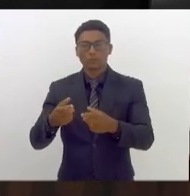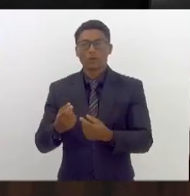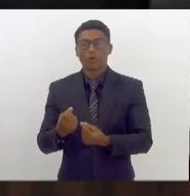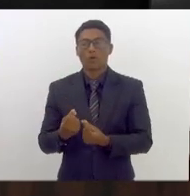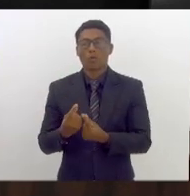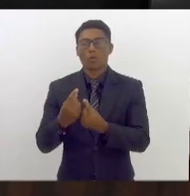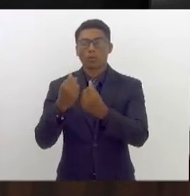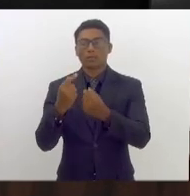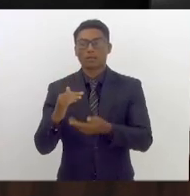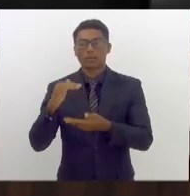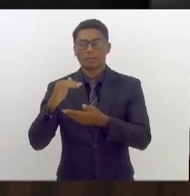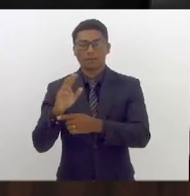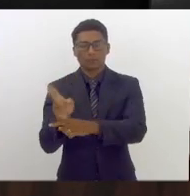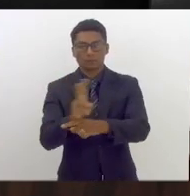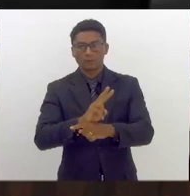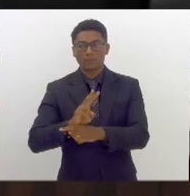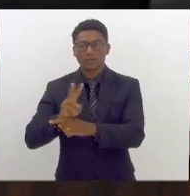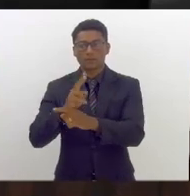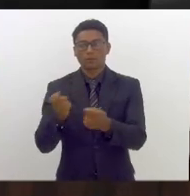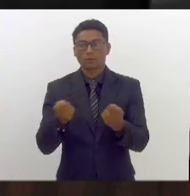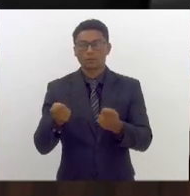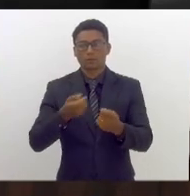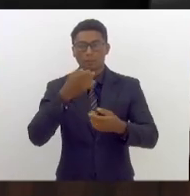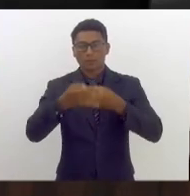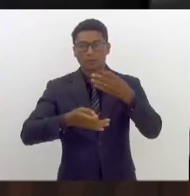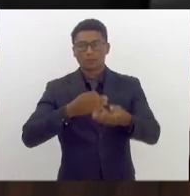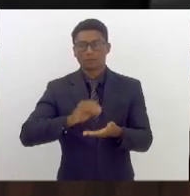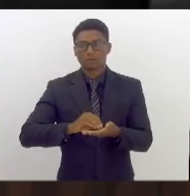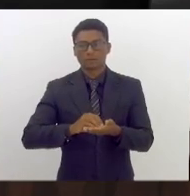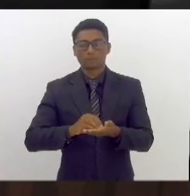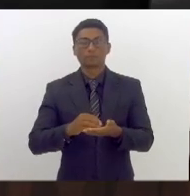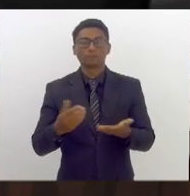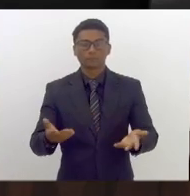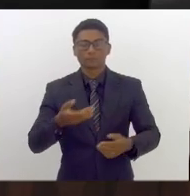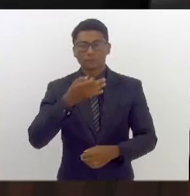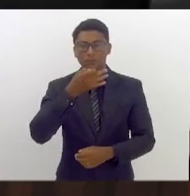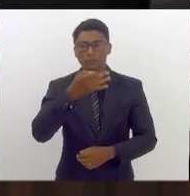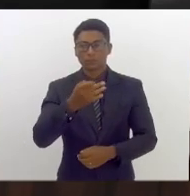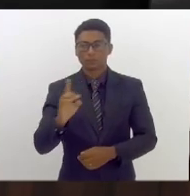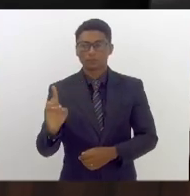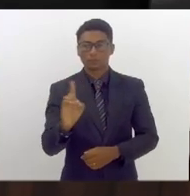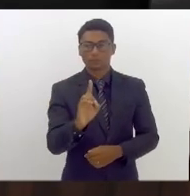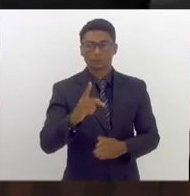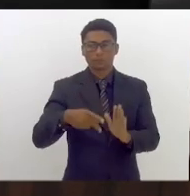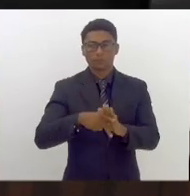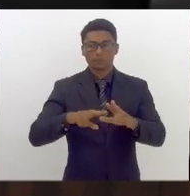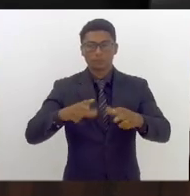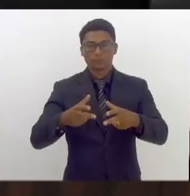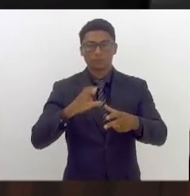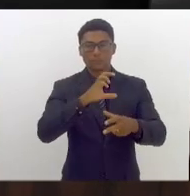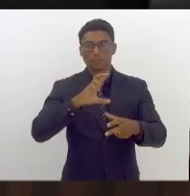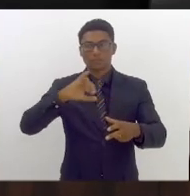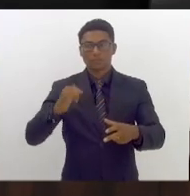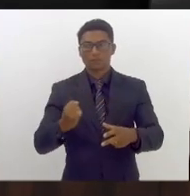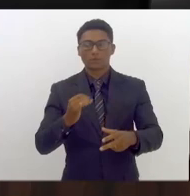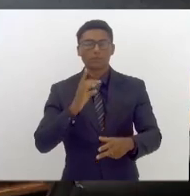Fiscalização Financeira e Controle. Para emitir parecer pela CCJ, deputado Marcos